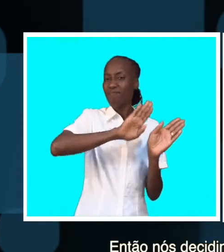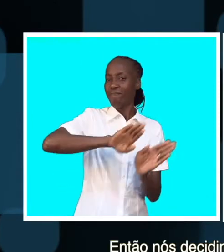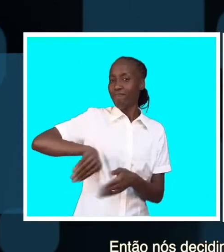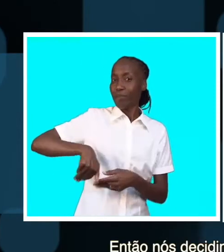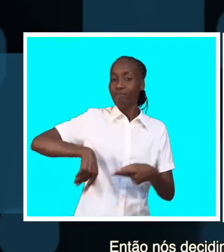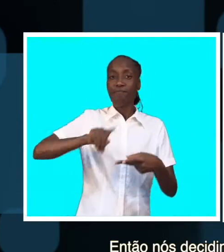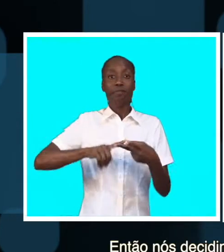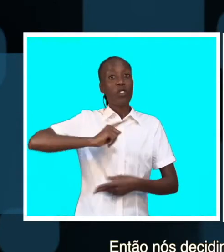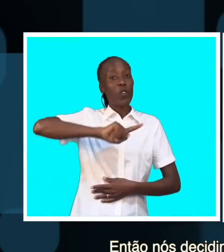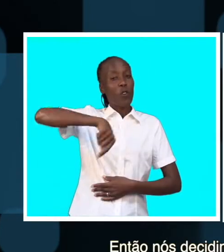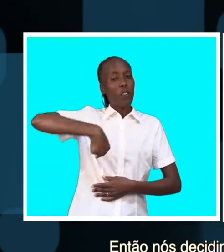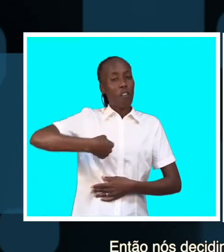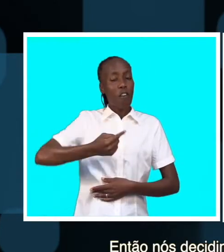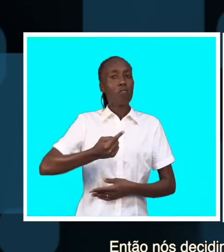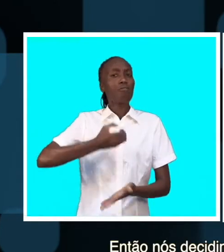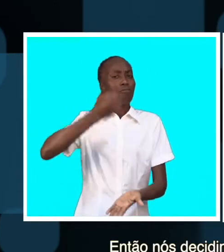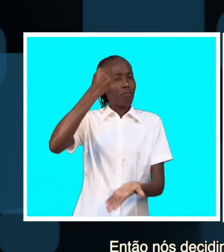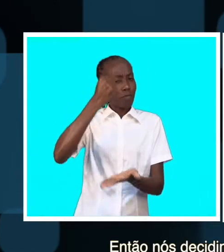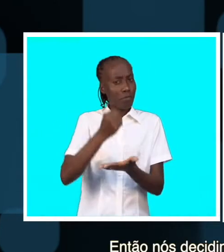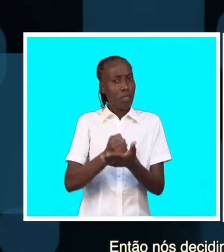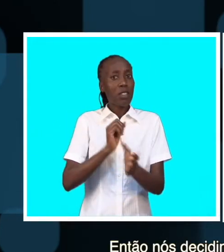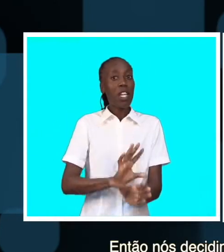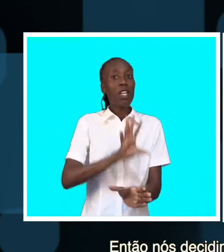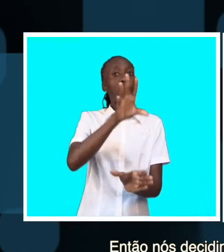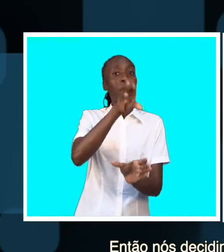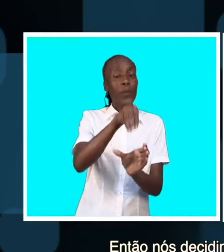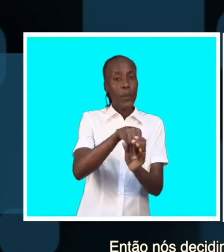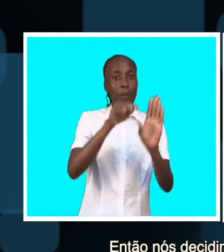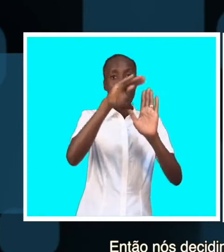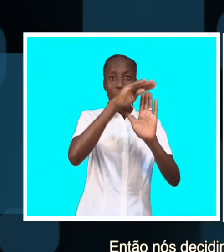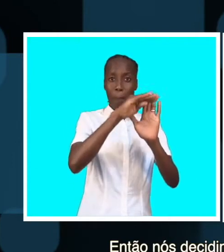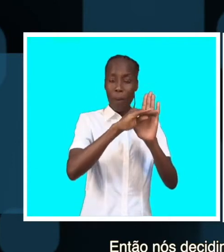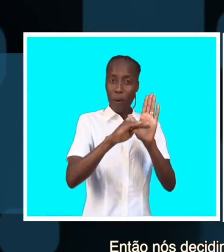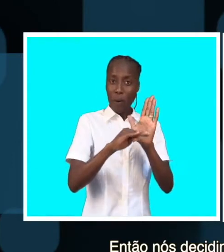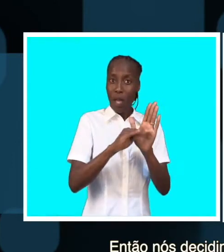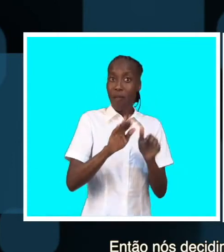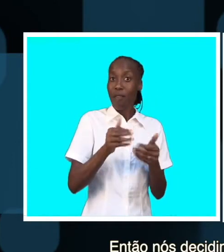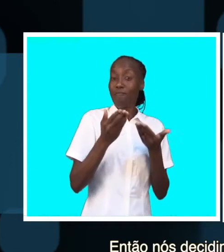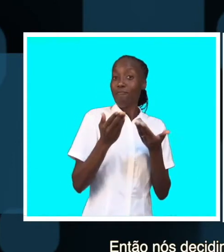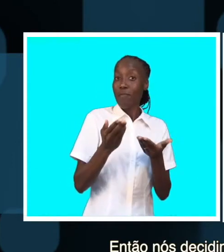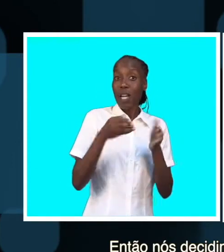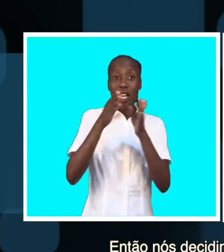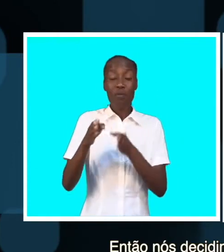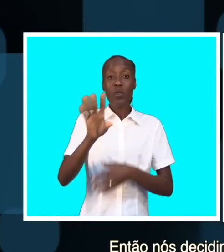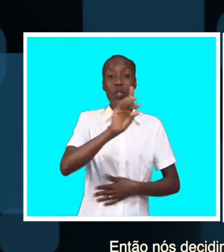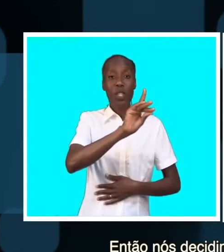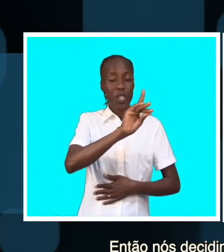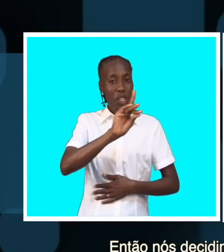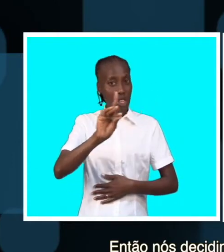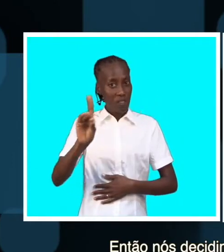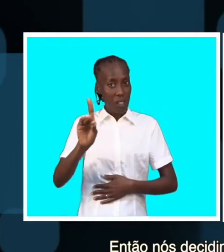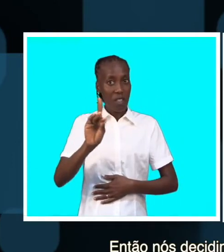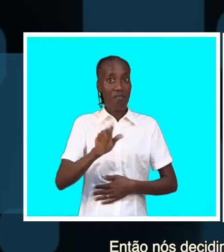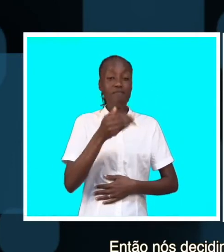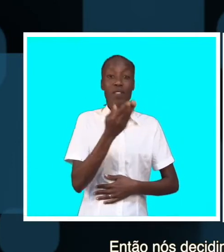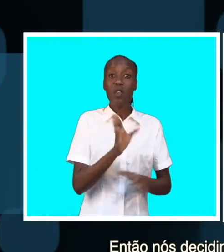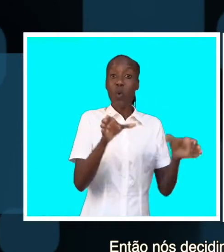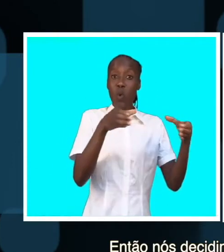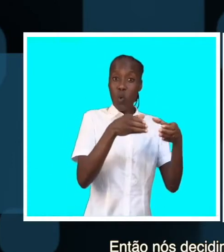nós decidimos incluir dentro do nosso pacote de formações as pessoas com necessidades especiais,